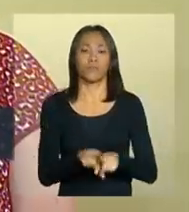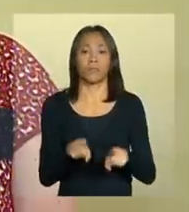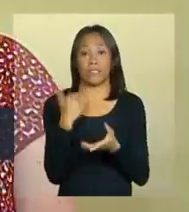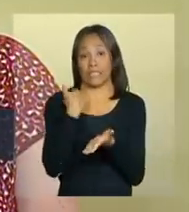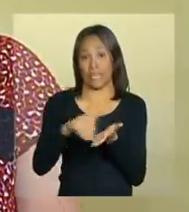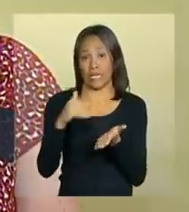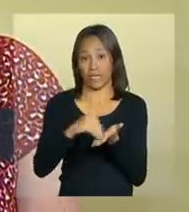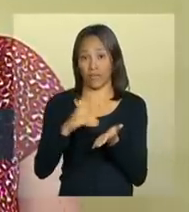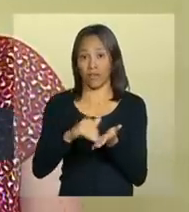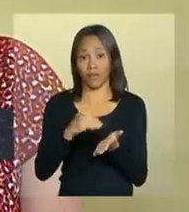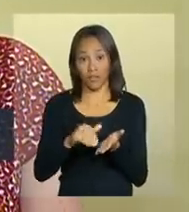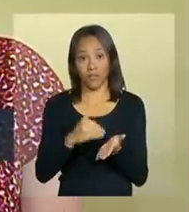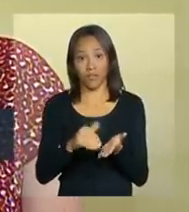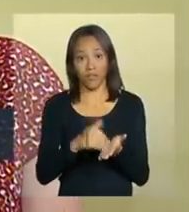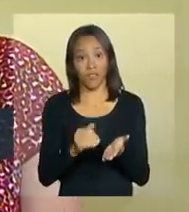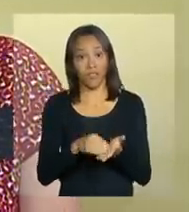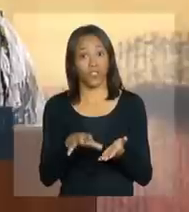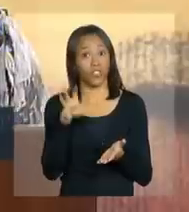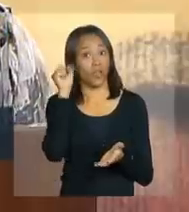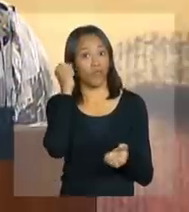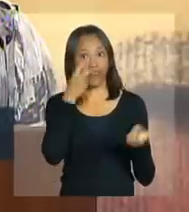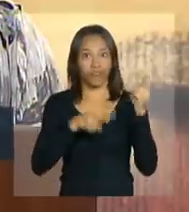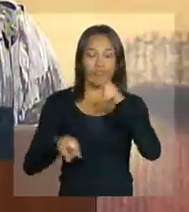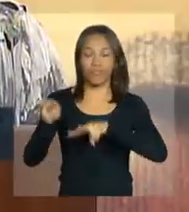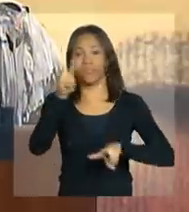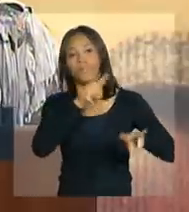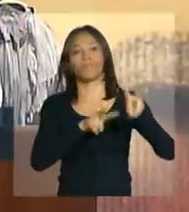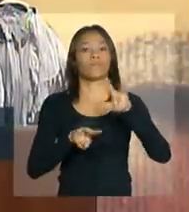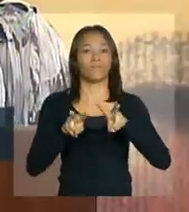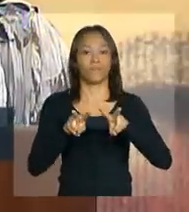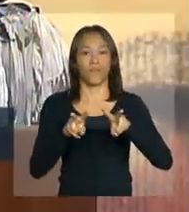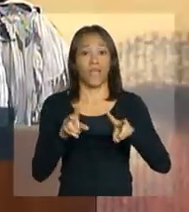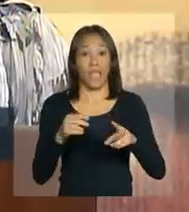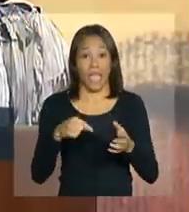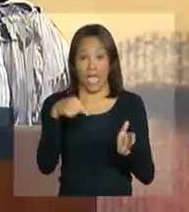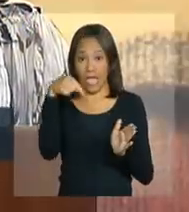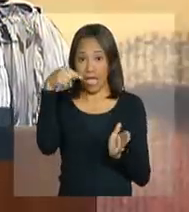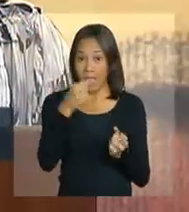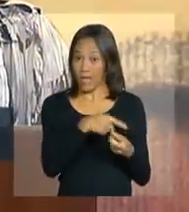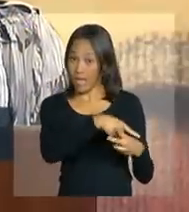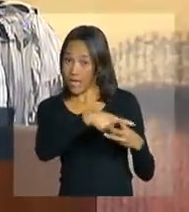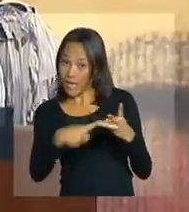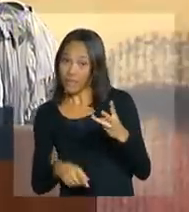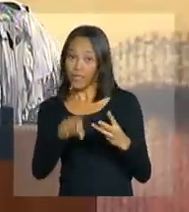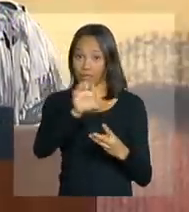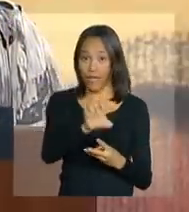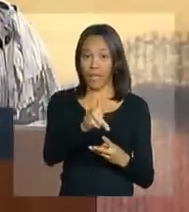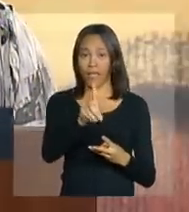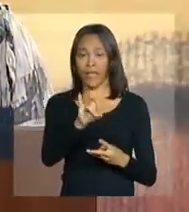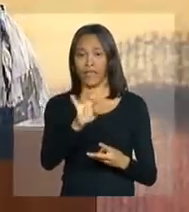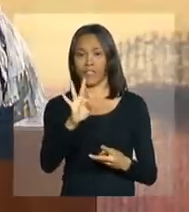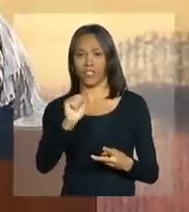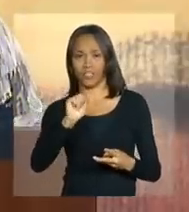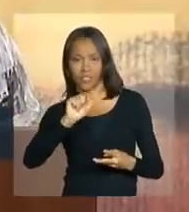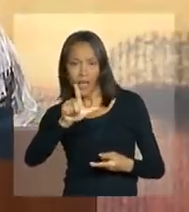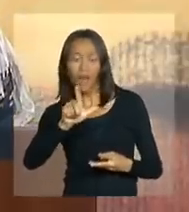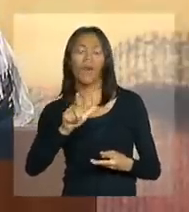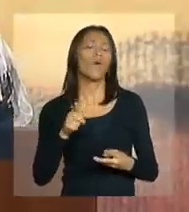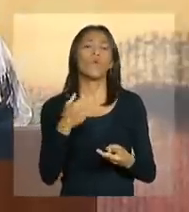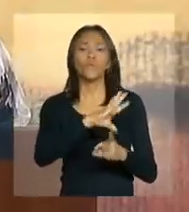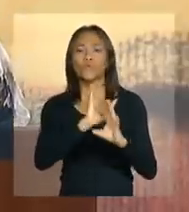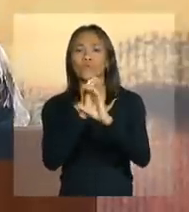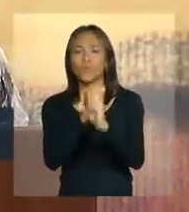secretaria de audiovisual esses editais somados representam